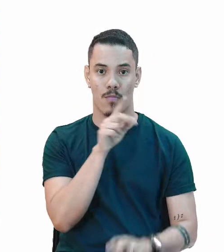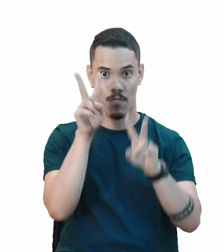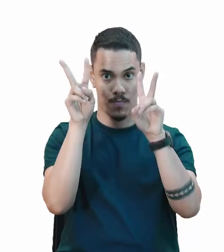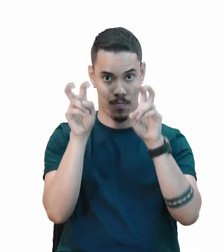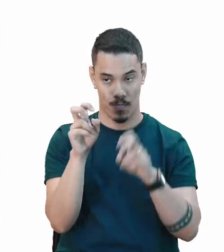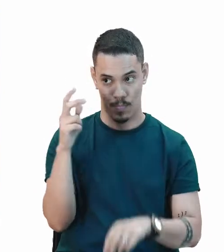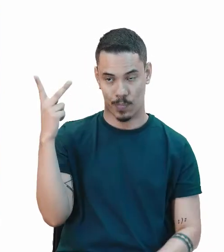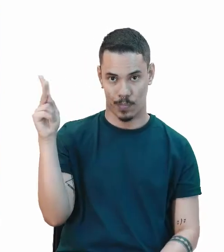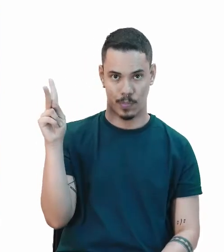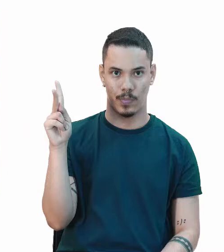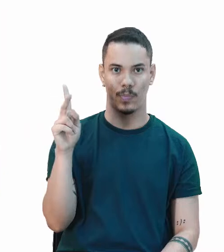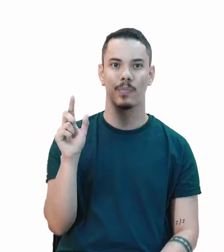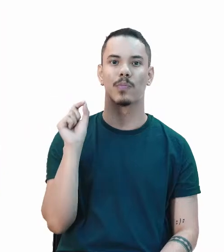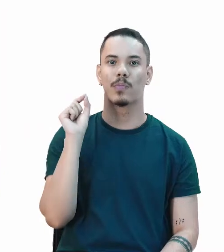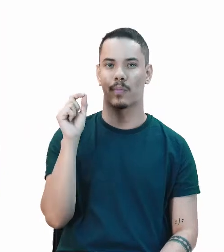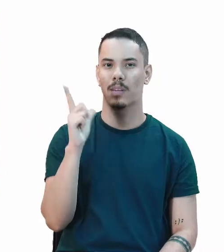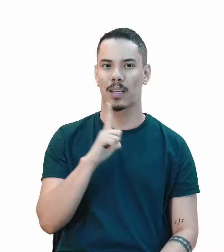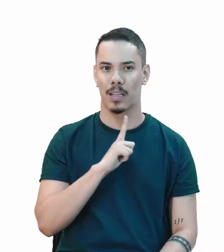delas,